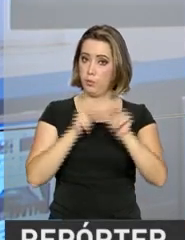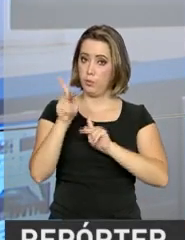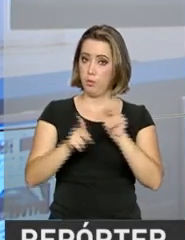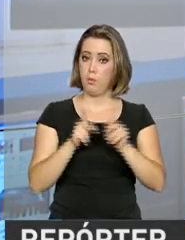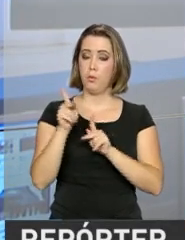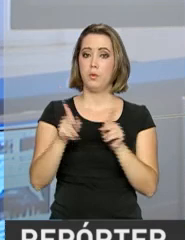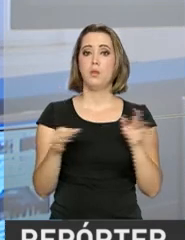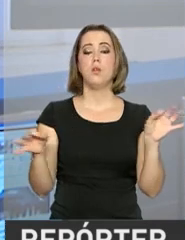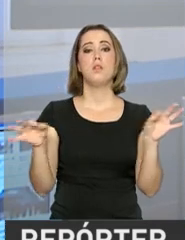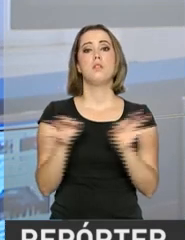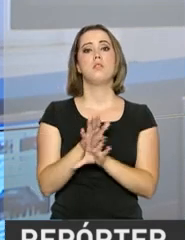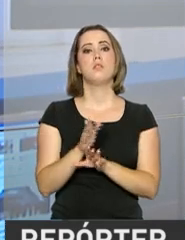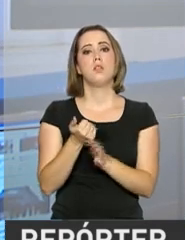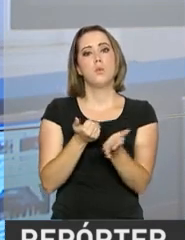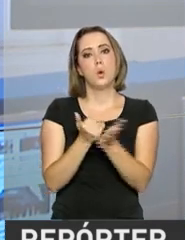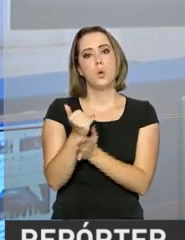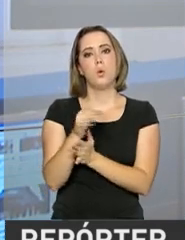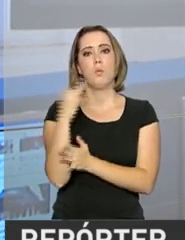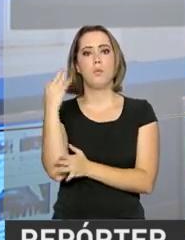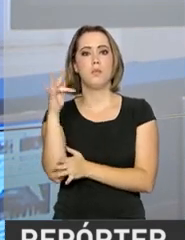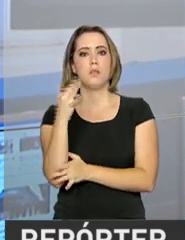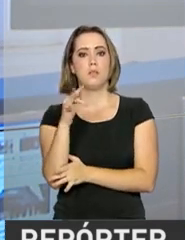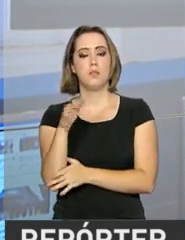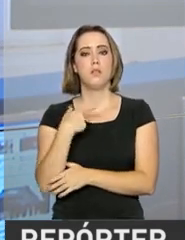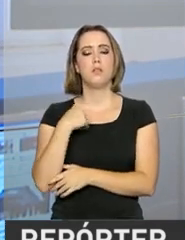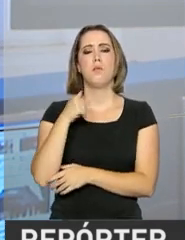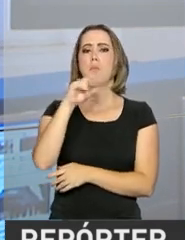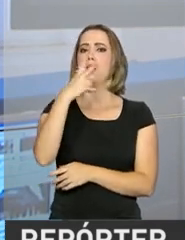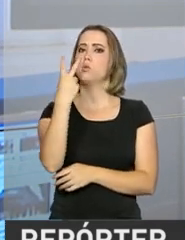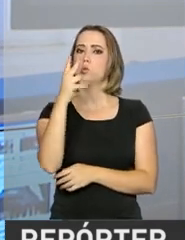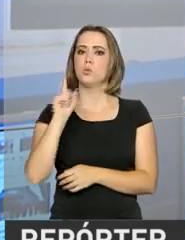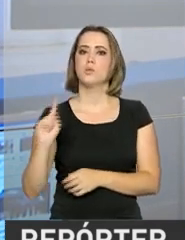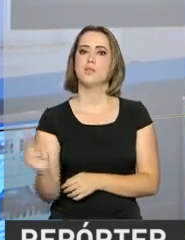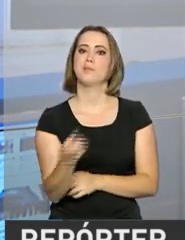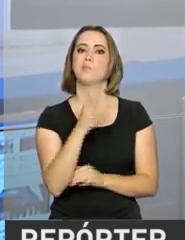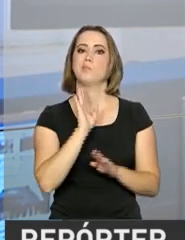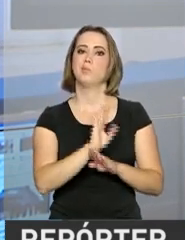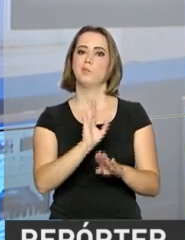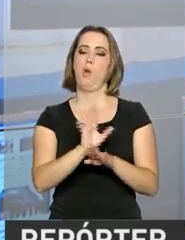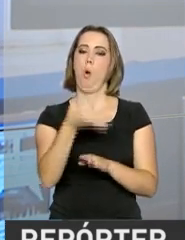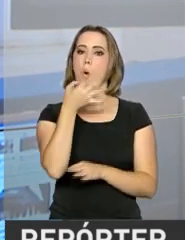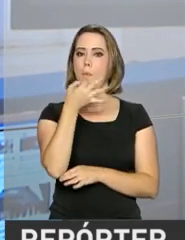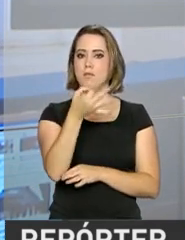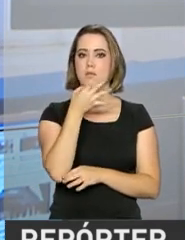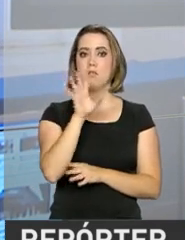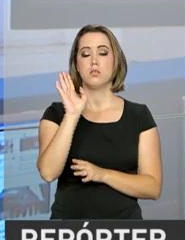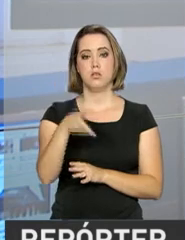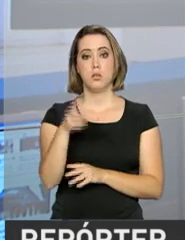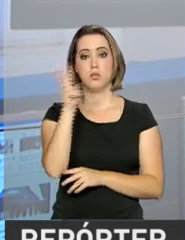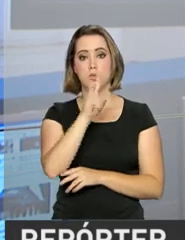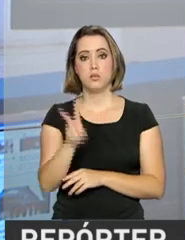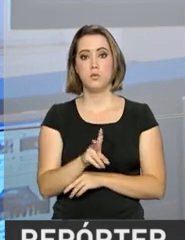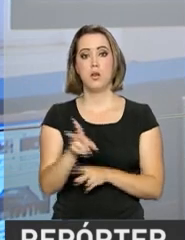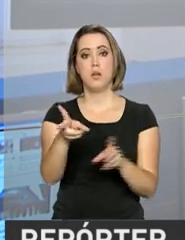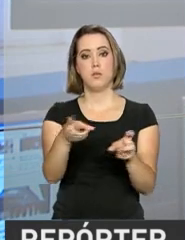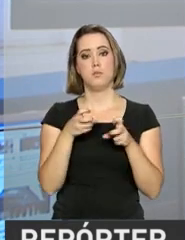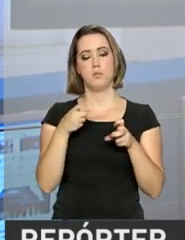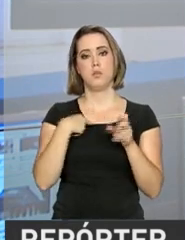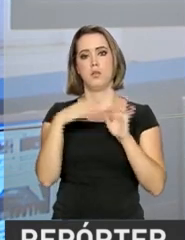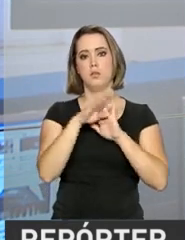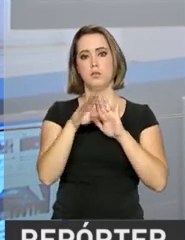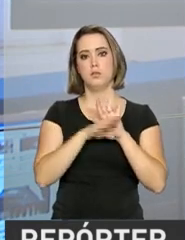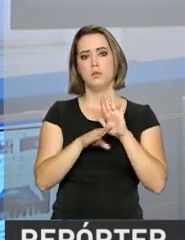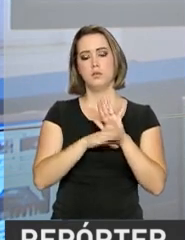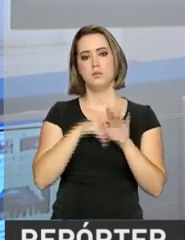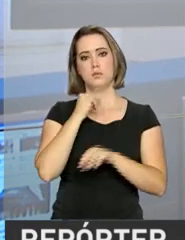na reportagem terminou no início de fevereiro e recebeu mais de duas mil contribuições que estão sendo agora avaliadas a previsão é que o plano